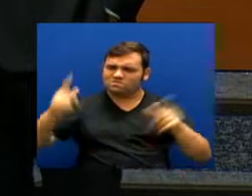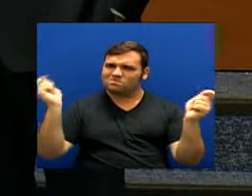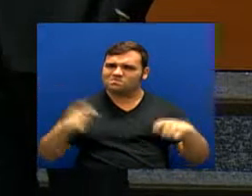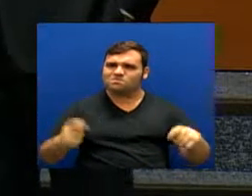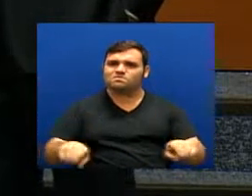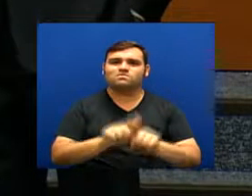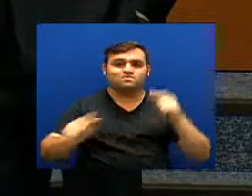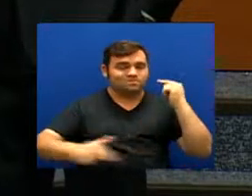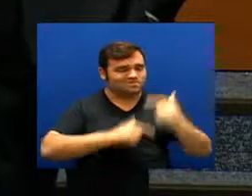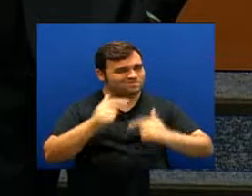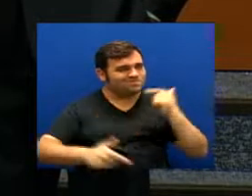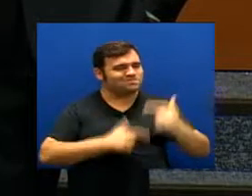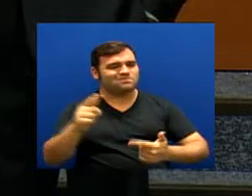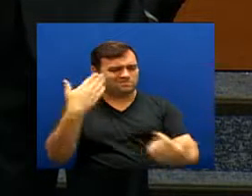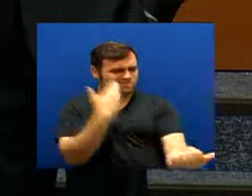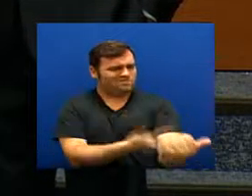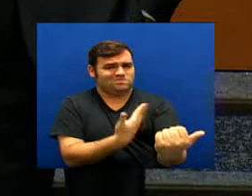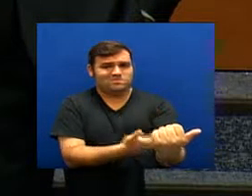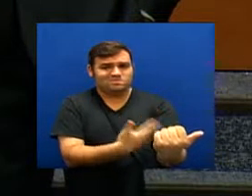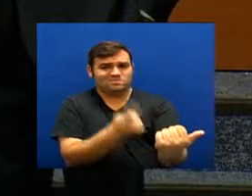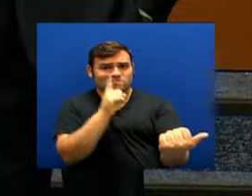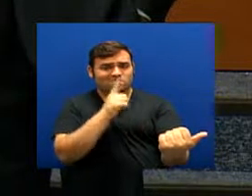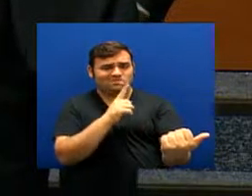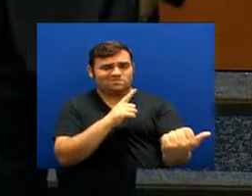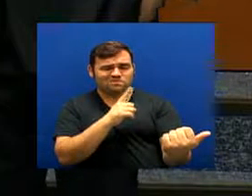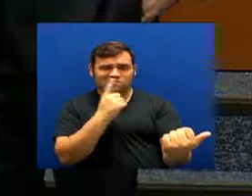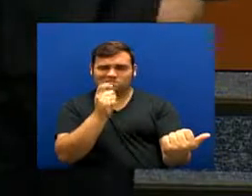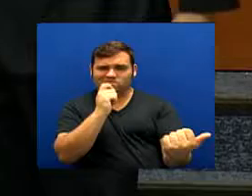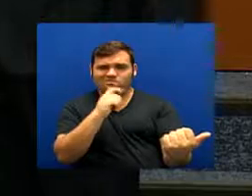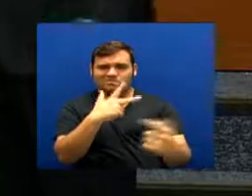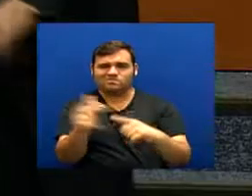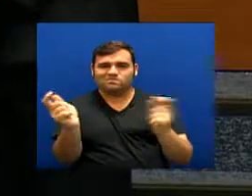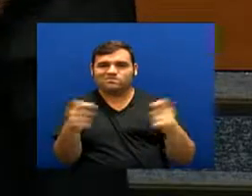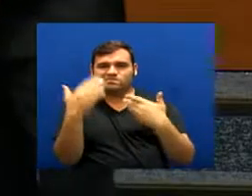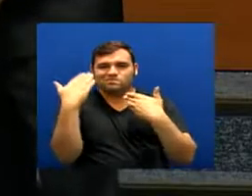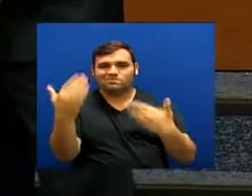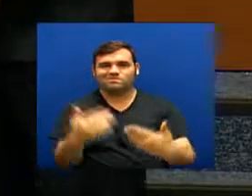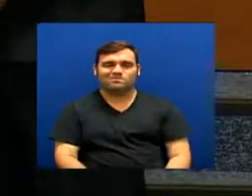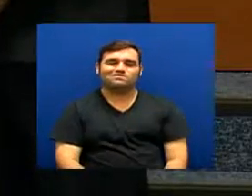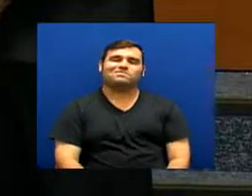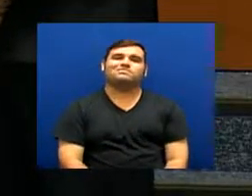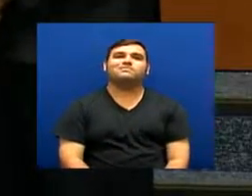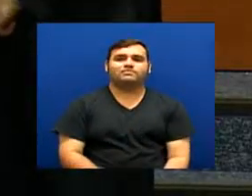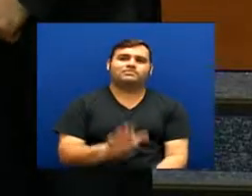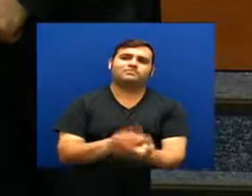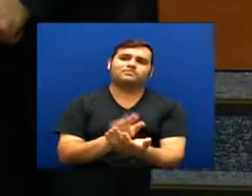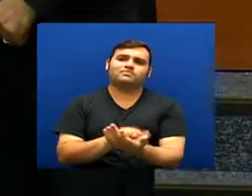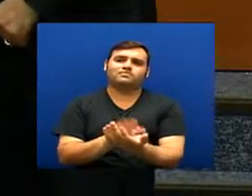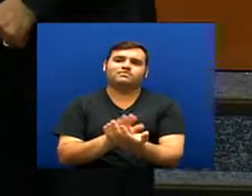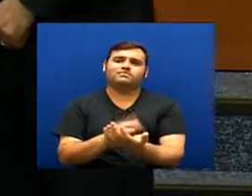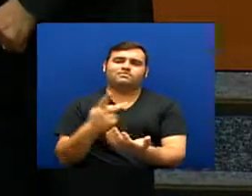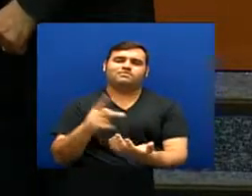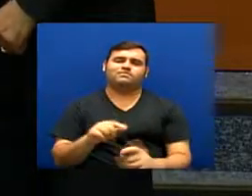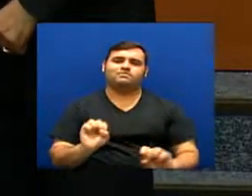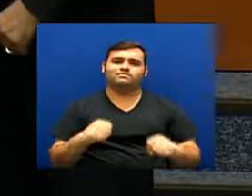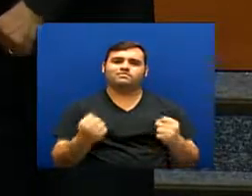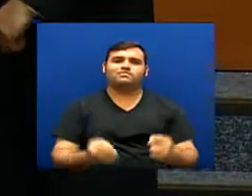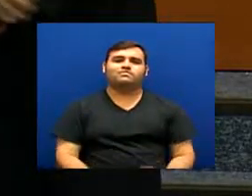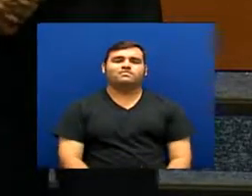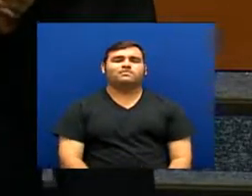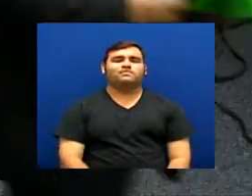Mas ele sabe o que a gente, às vezes, passa aqui na Câmara, até ser compreendido, principalmente quando